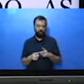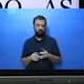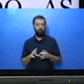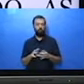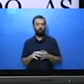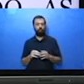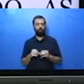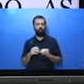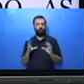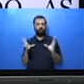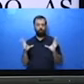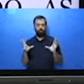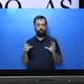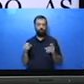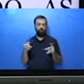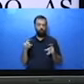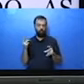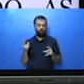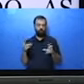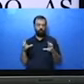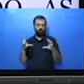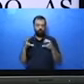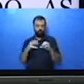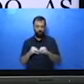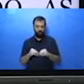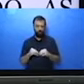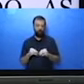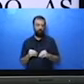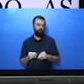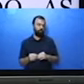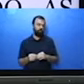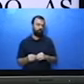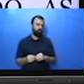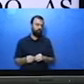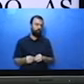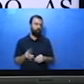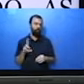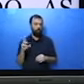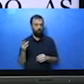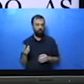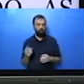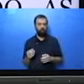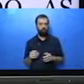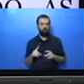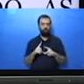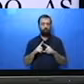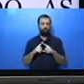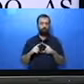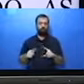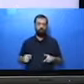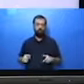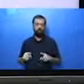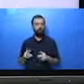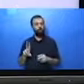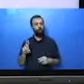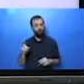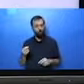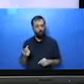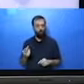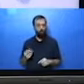abertas ou fechadas, e ainda simples e não simples, quando as curvas não se